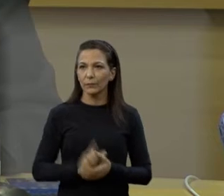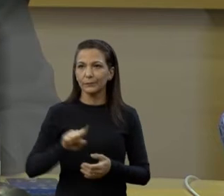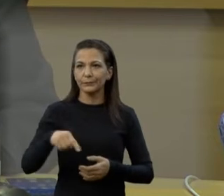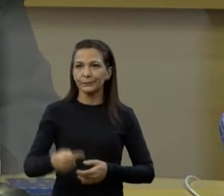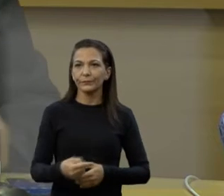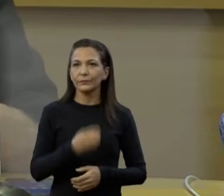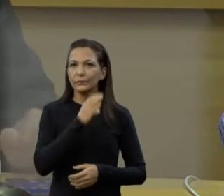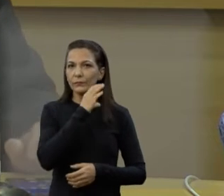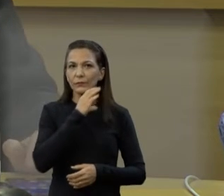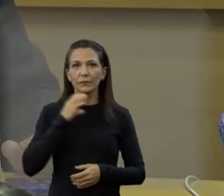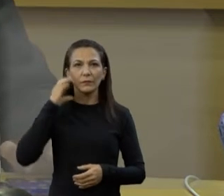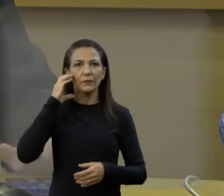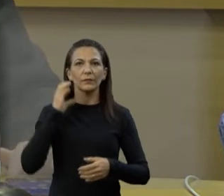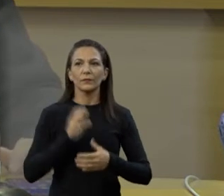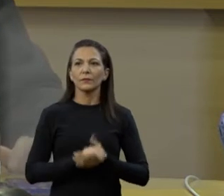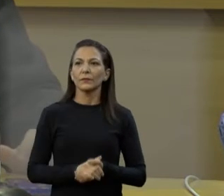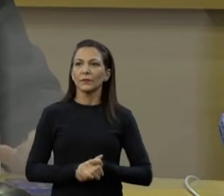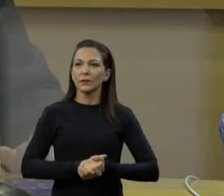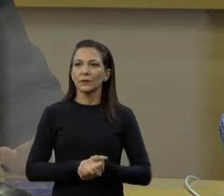Clemente com a palavra